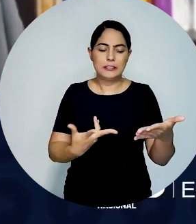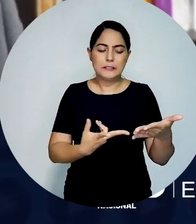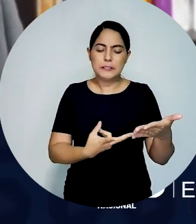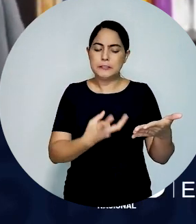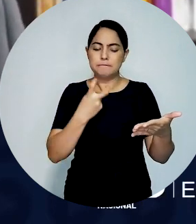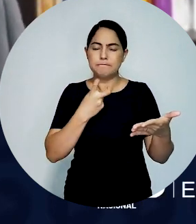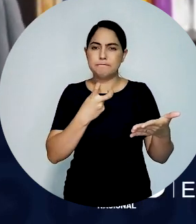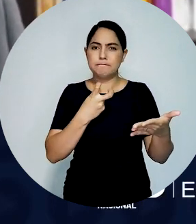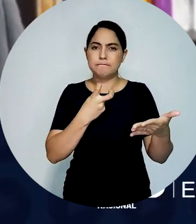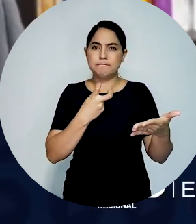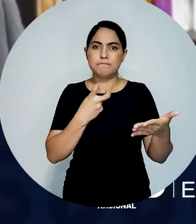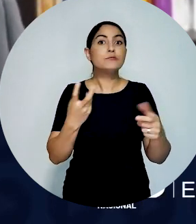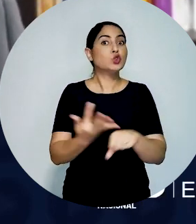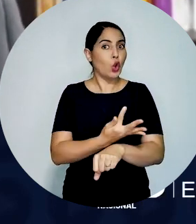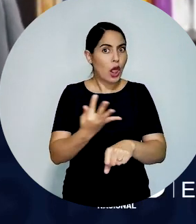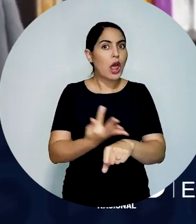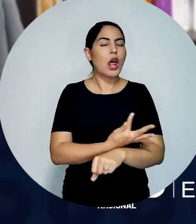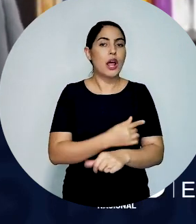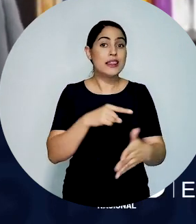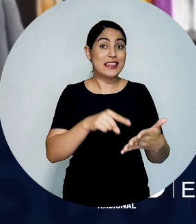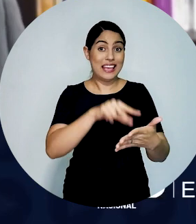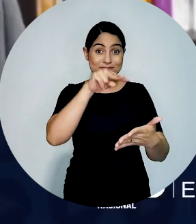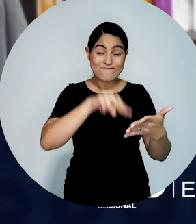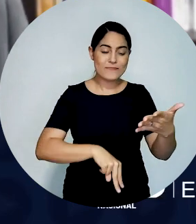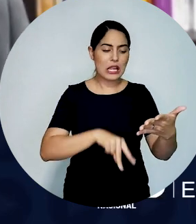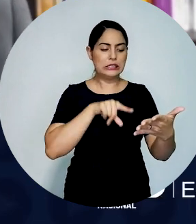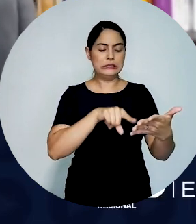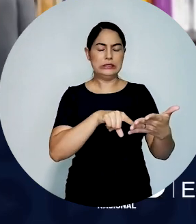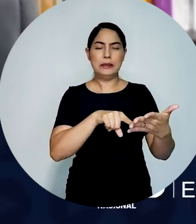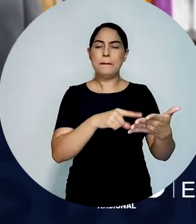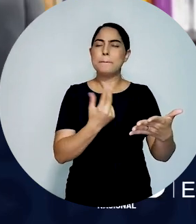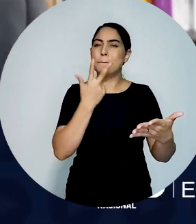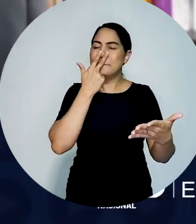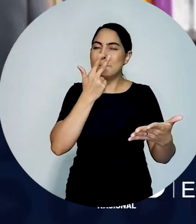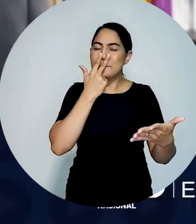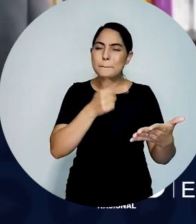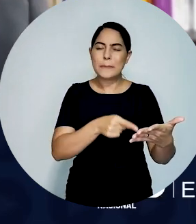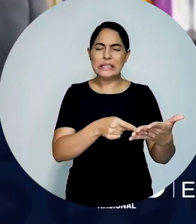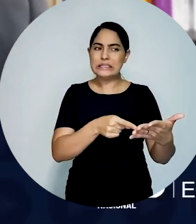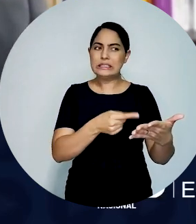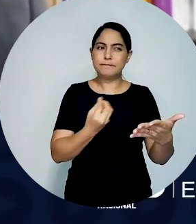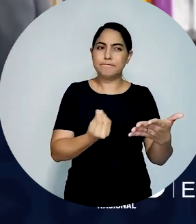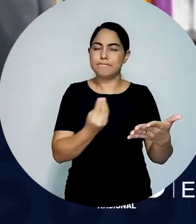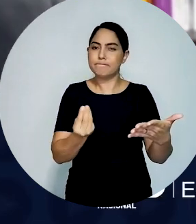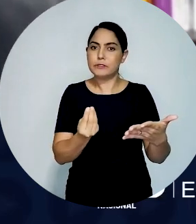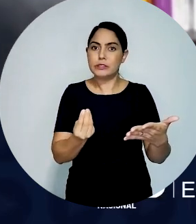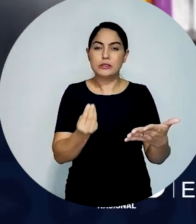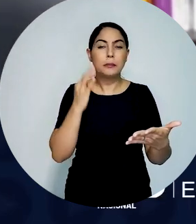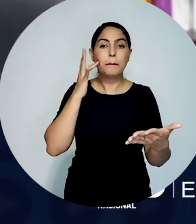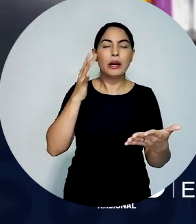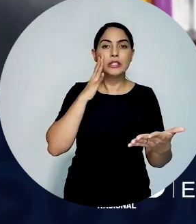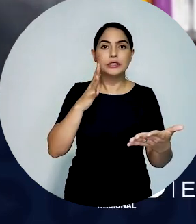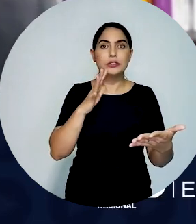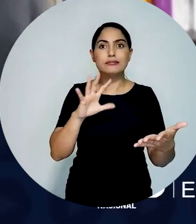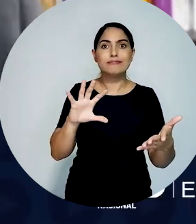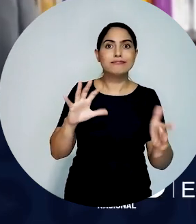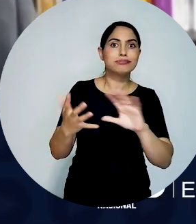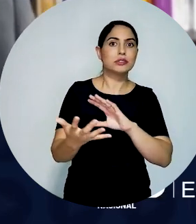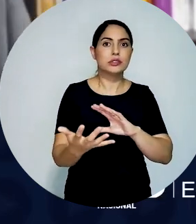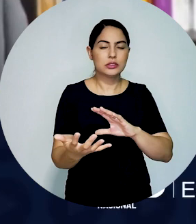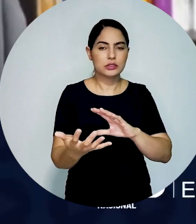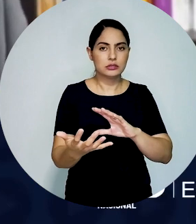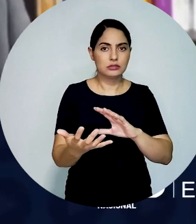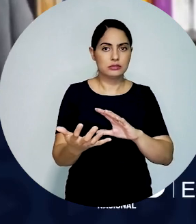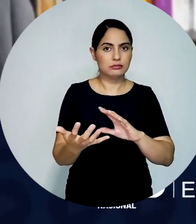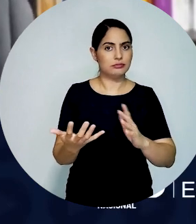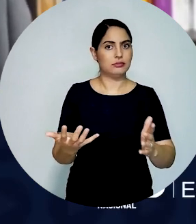dizer, assim, de um modo muito, não vou dizer desprevenido, mas muito, muito tolerante o dispositivo, ele nos transmite